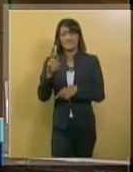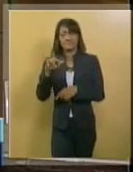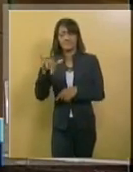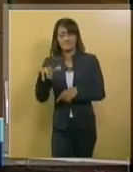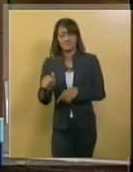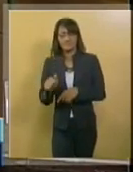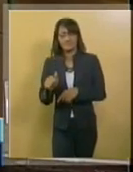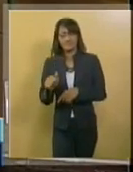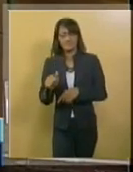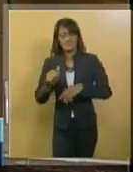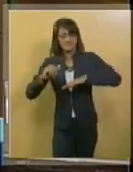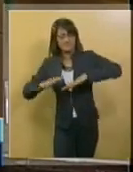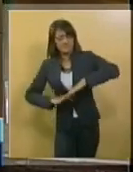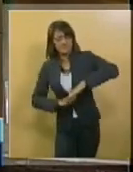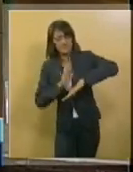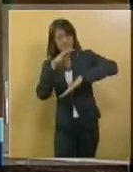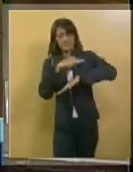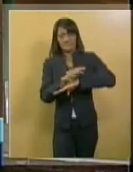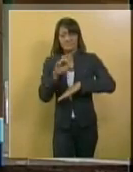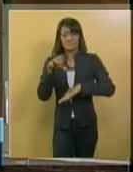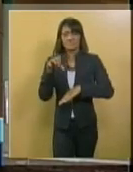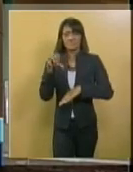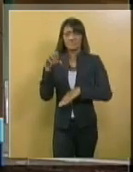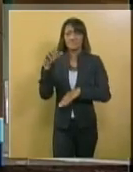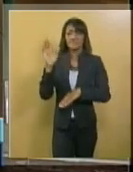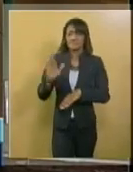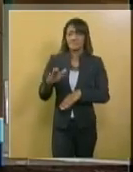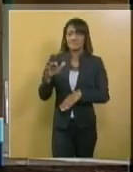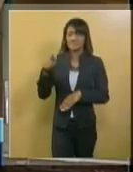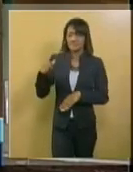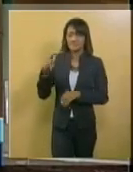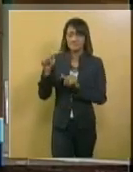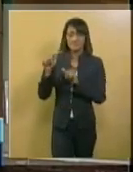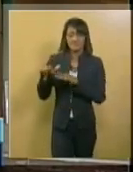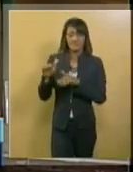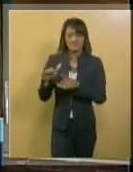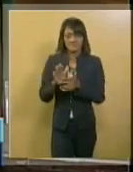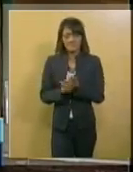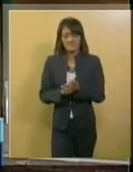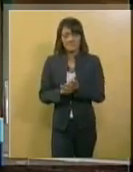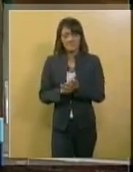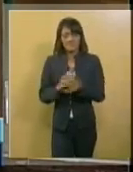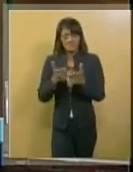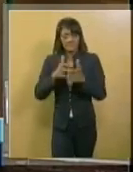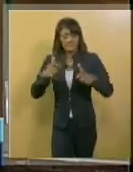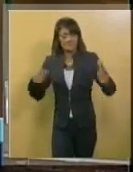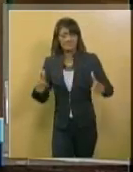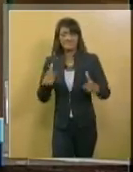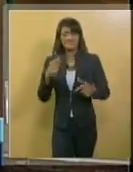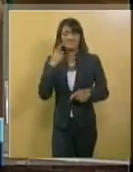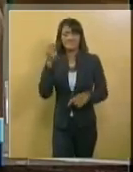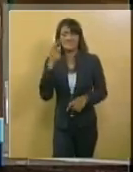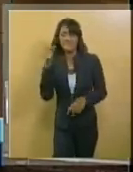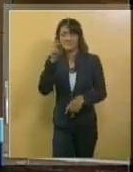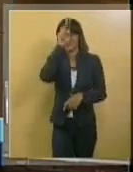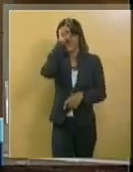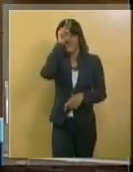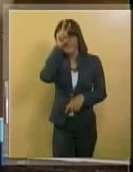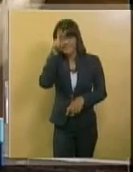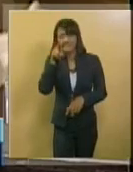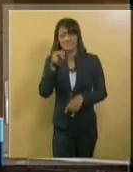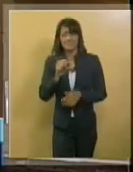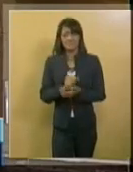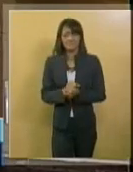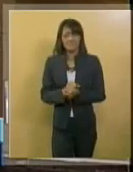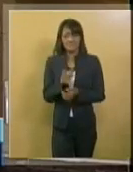a 7 de setembro, estão jogando entulho que não tem mais nem como passar. E aí rato, barata, escorpião,